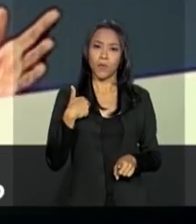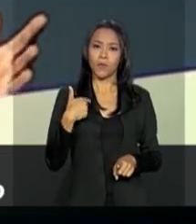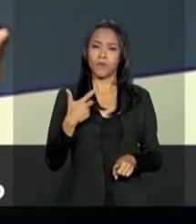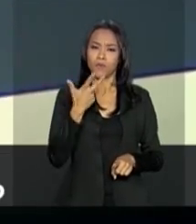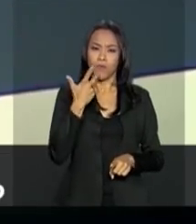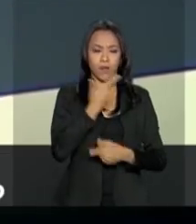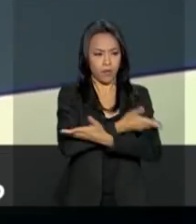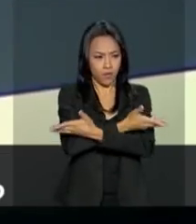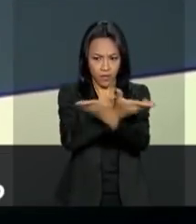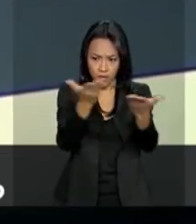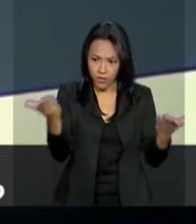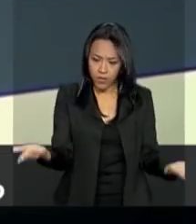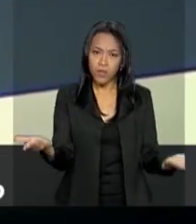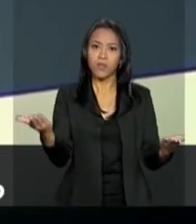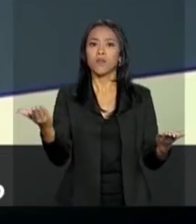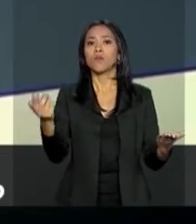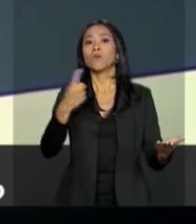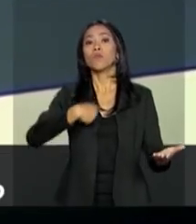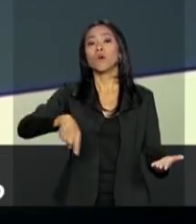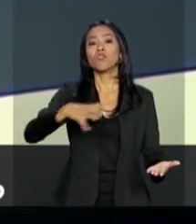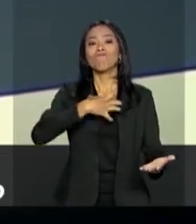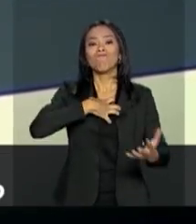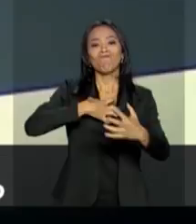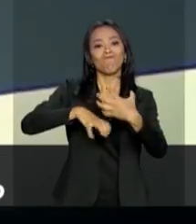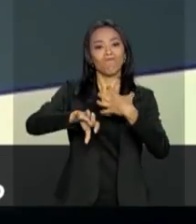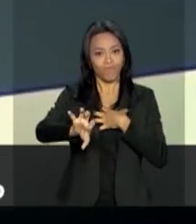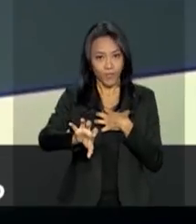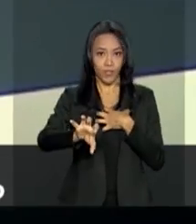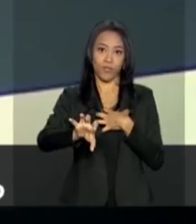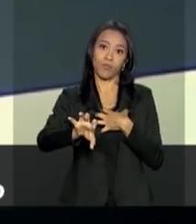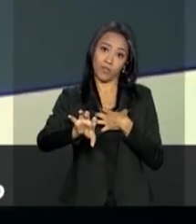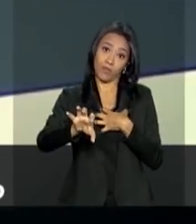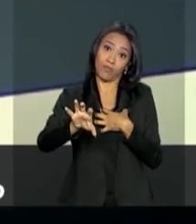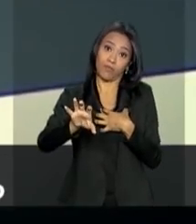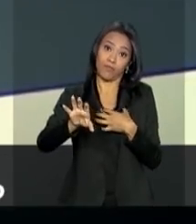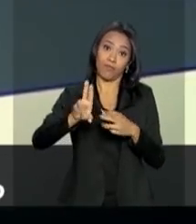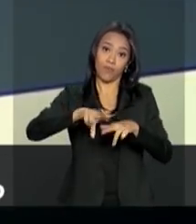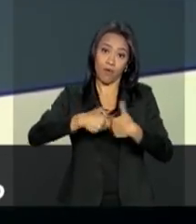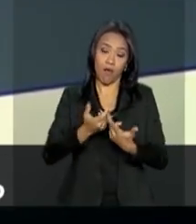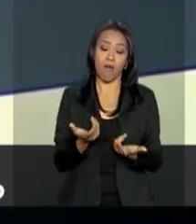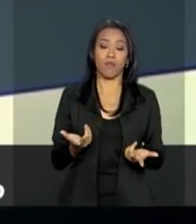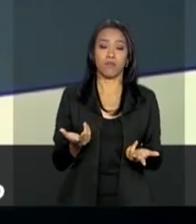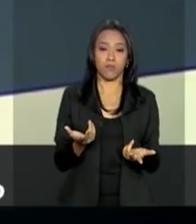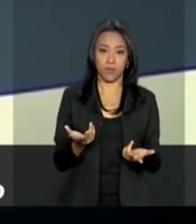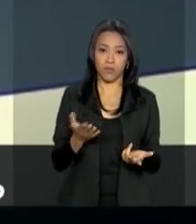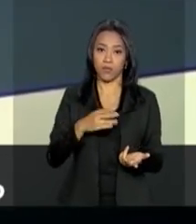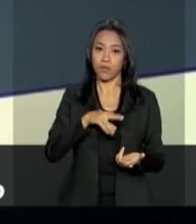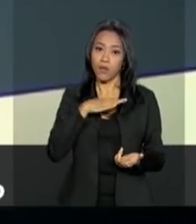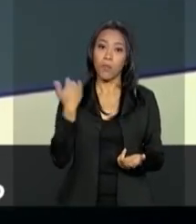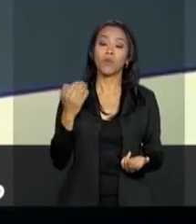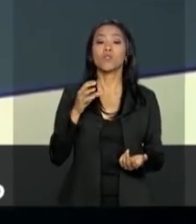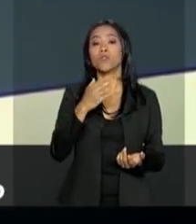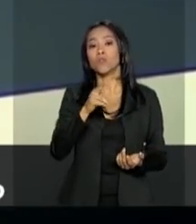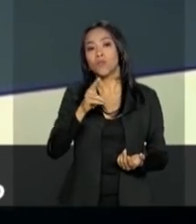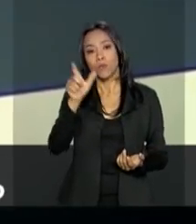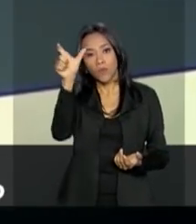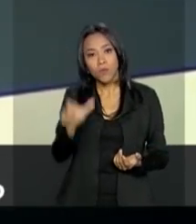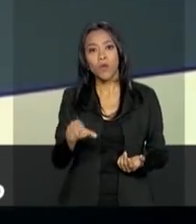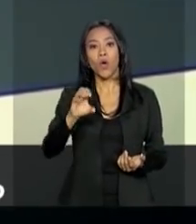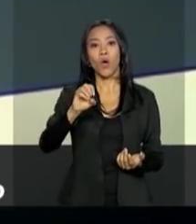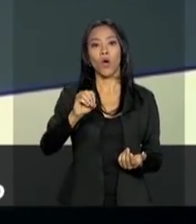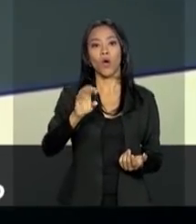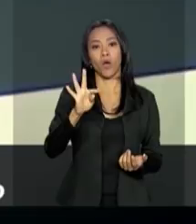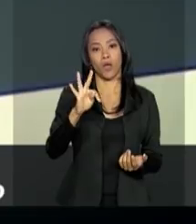publicamente o nosso sentimento pelo falecimento do otávio frias filho e